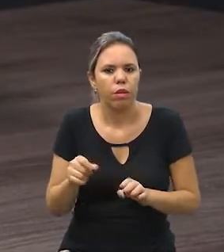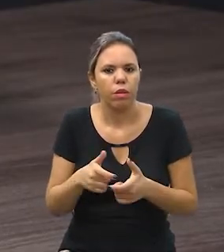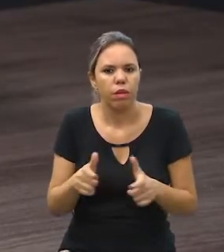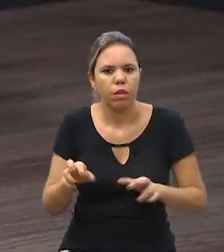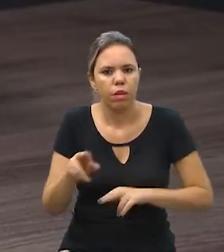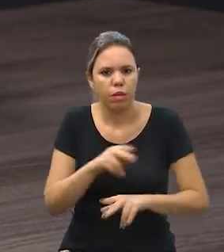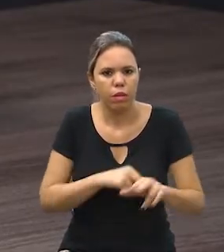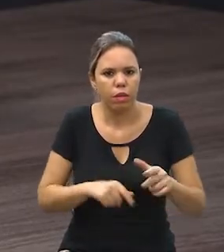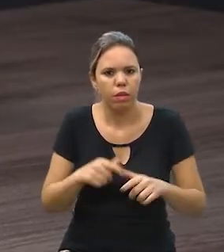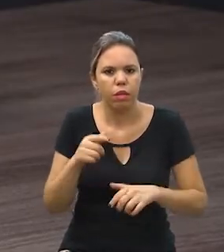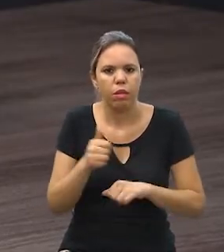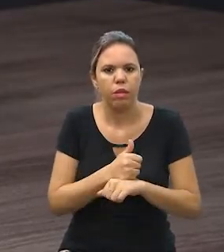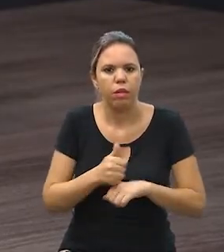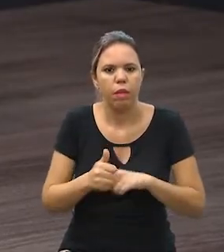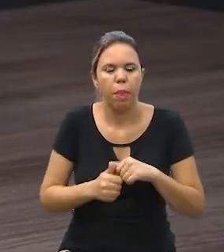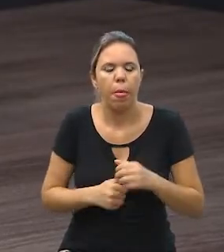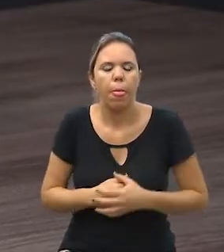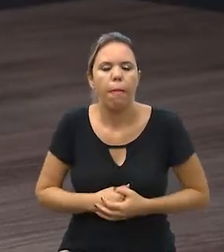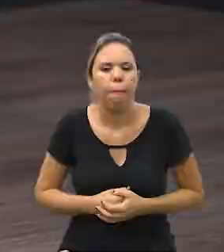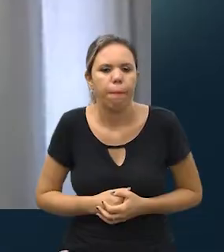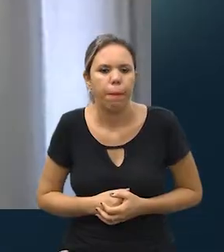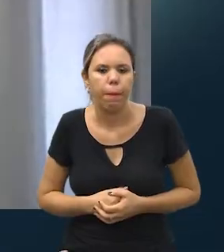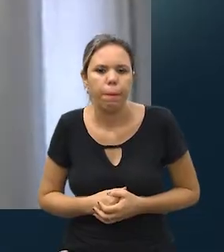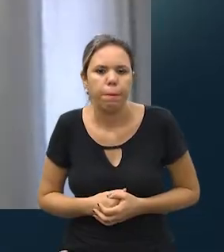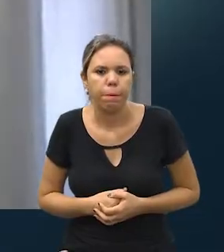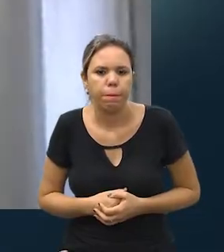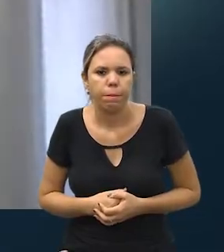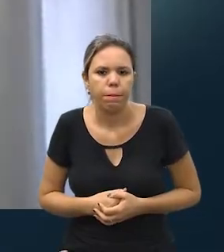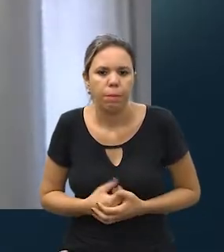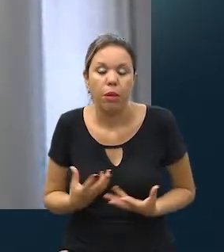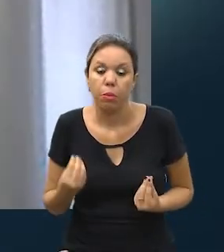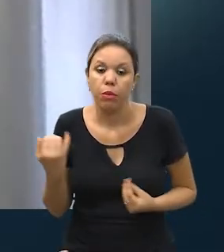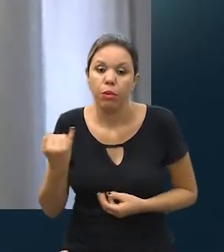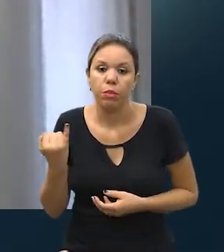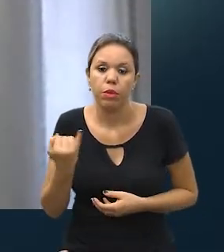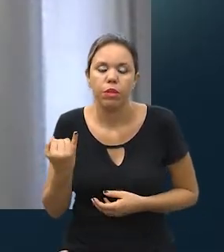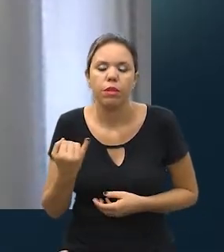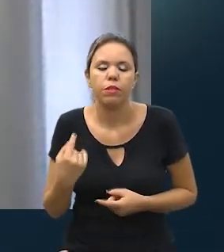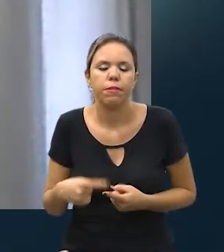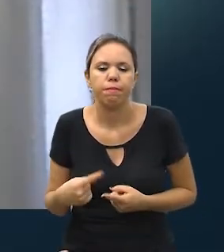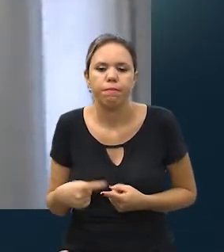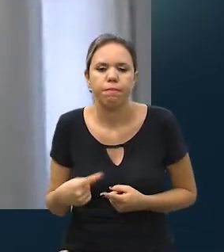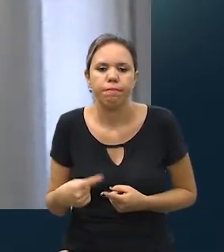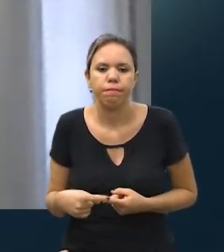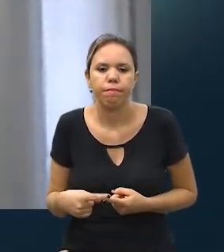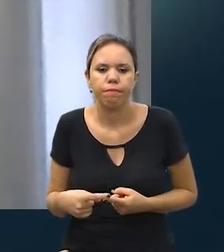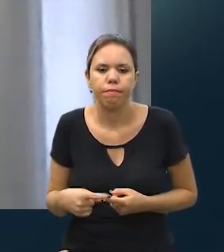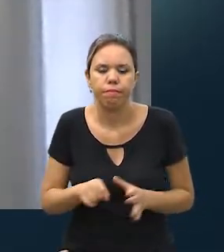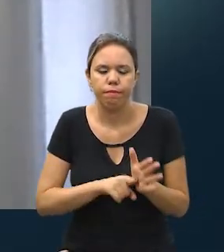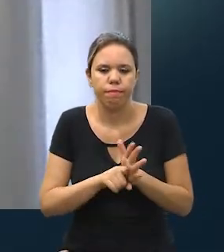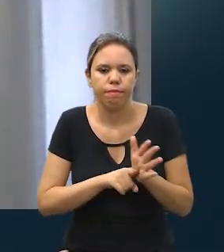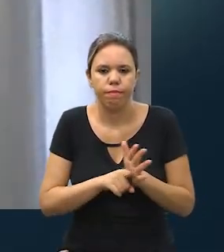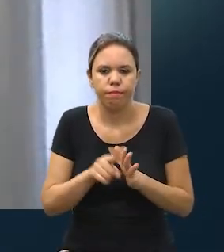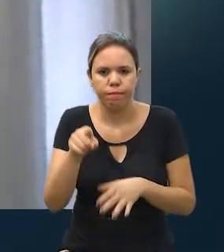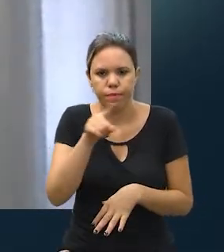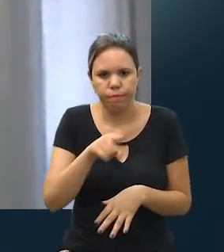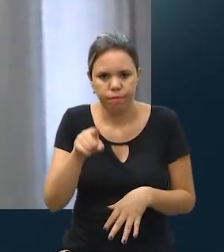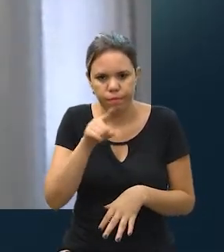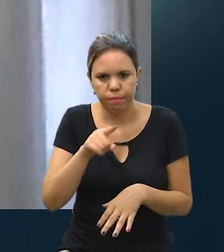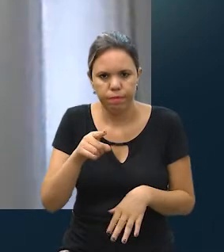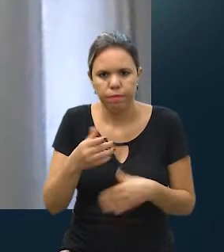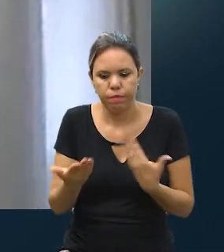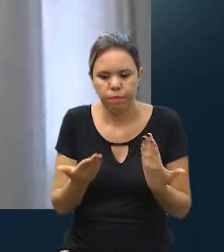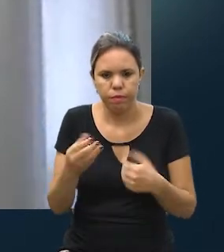mais diversos segmentos. É muito importante, porque até pelas estatísticas que você